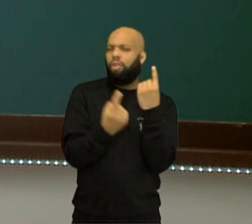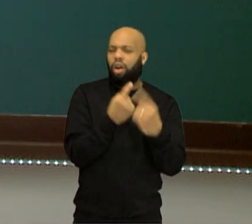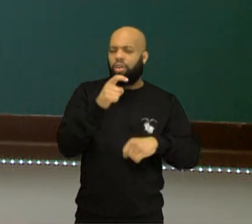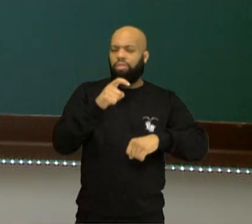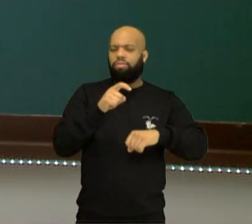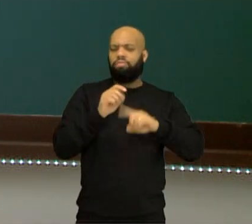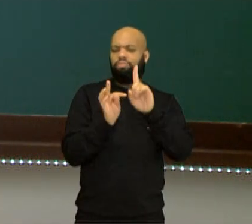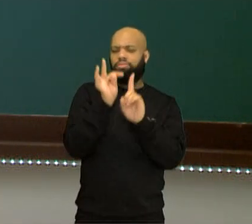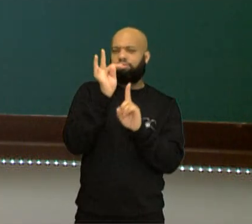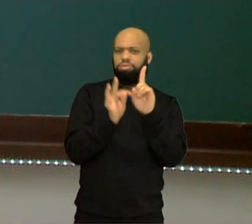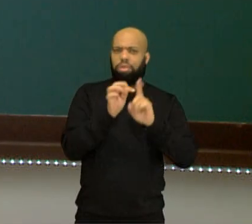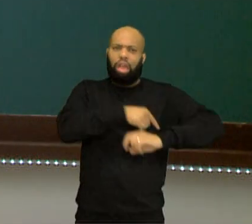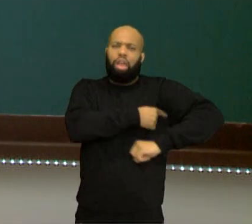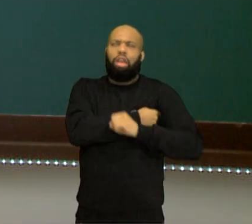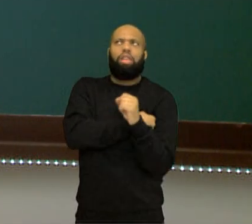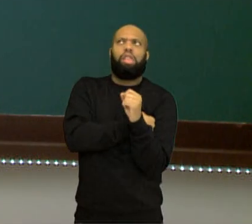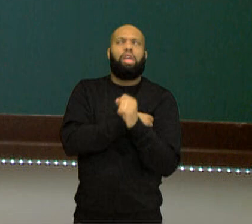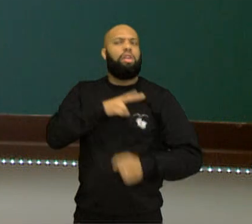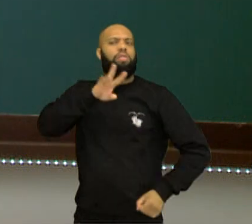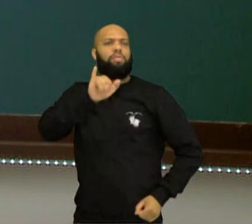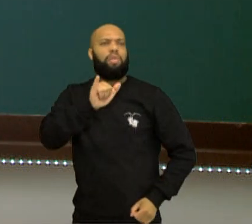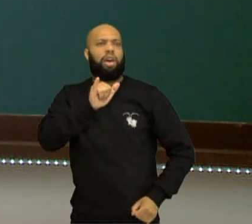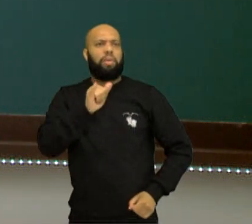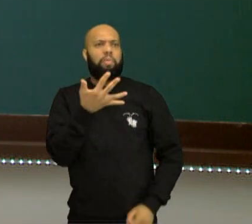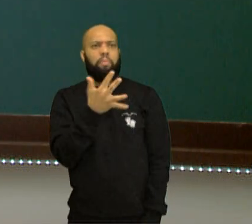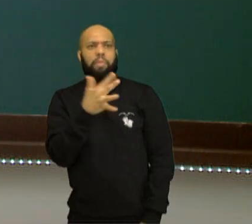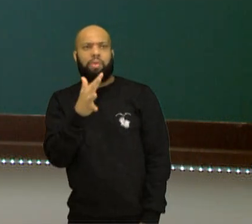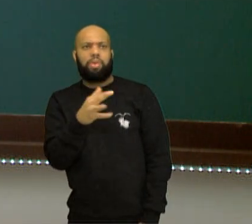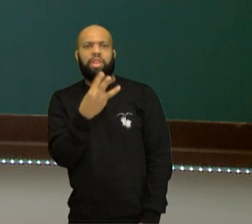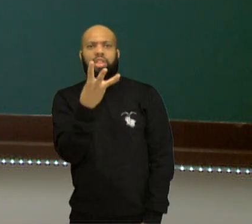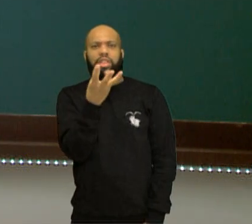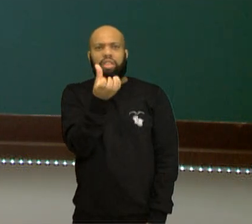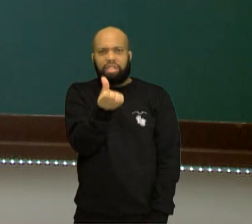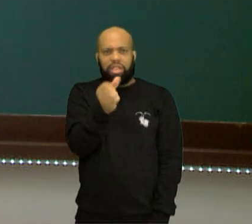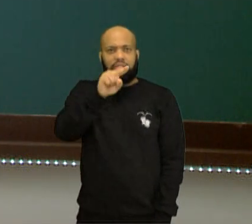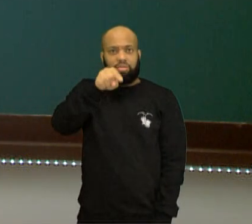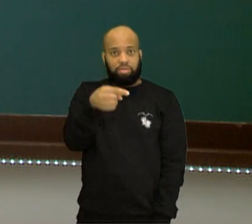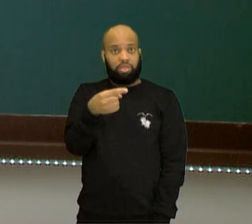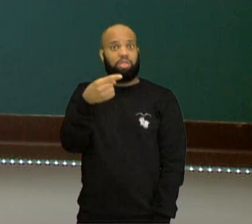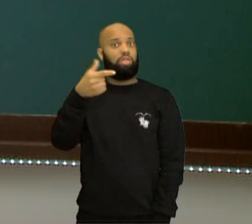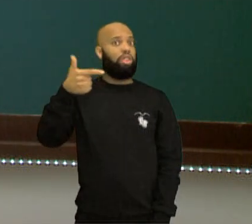temperatura deverá ser aproximadamente